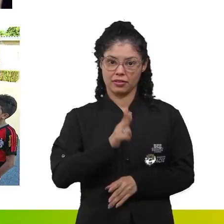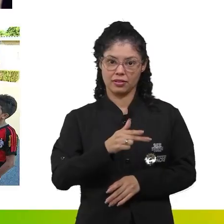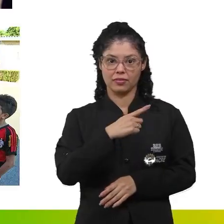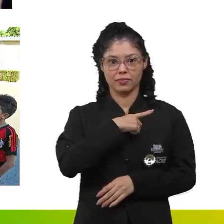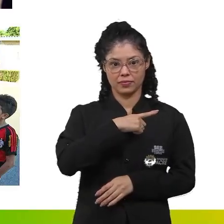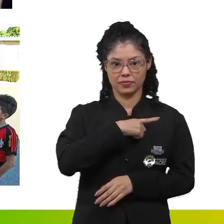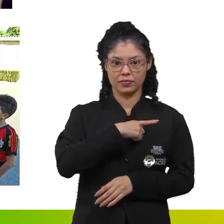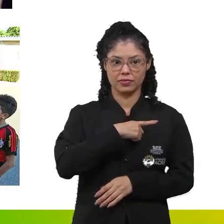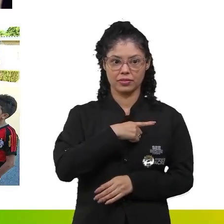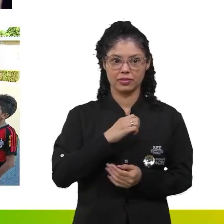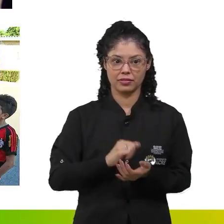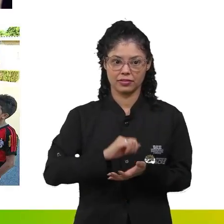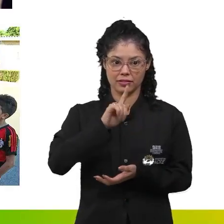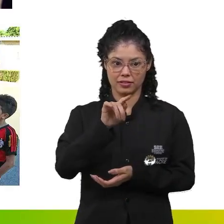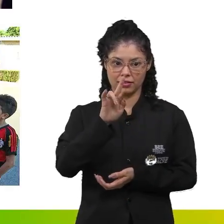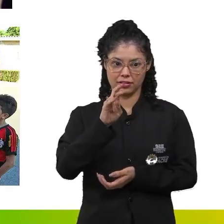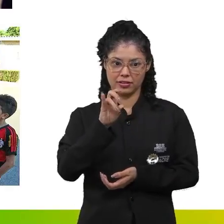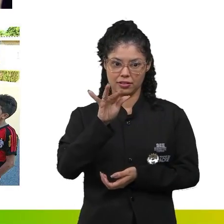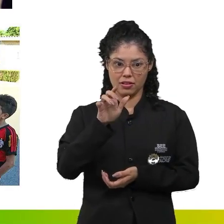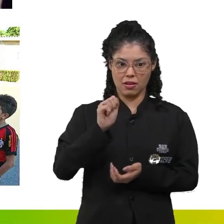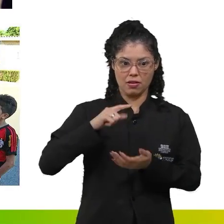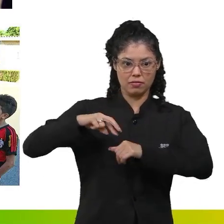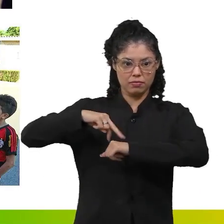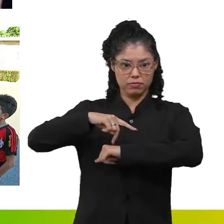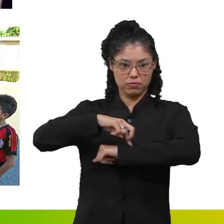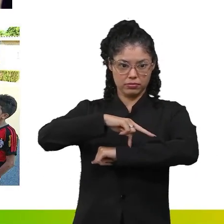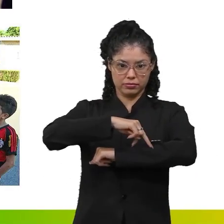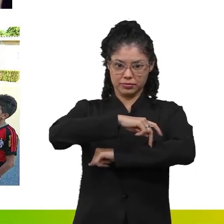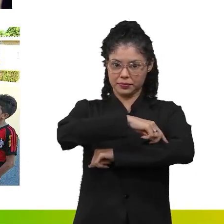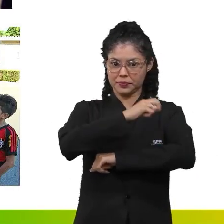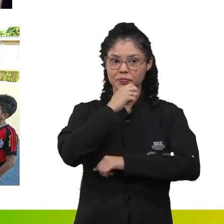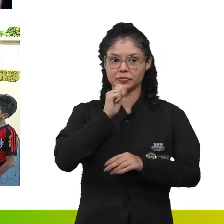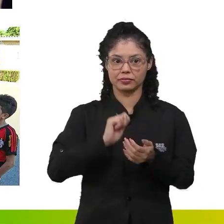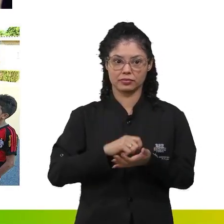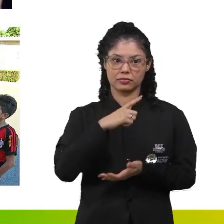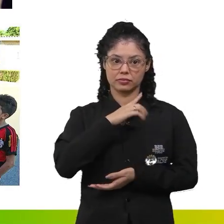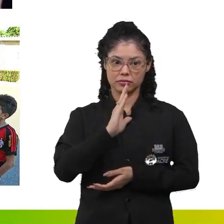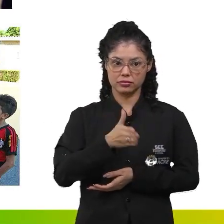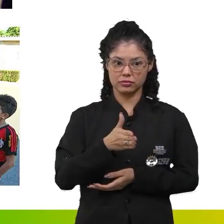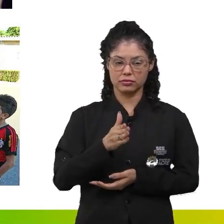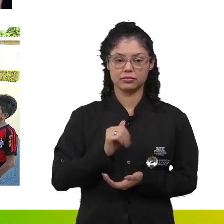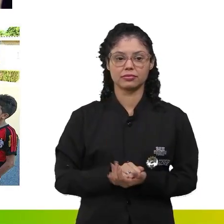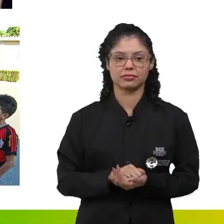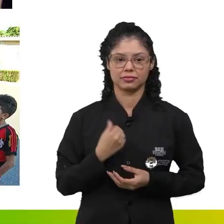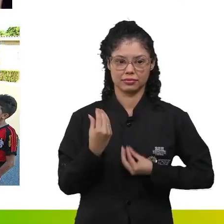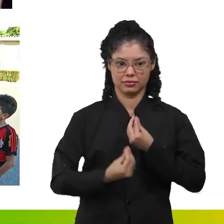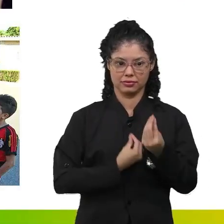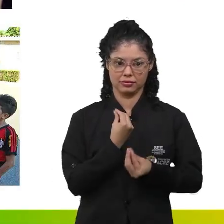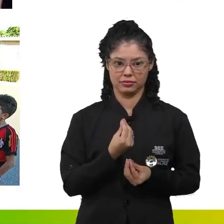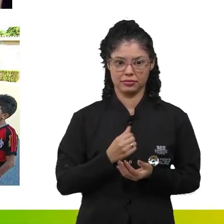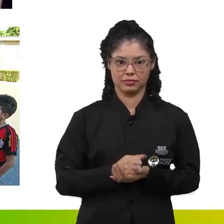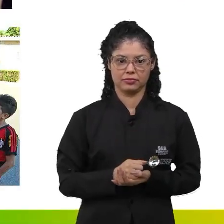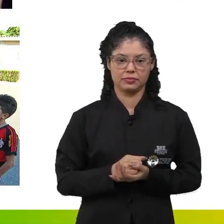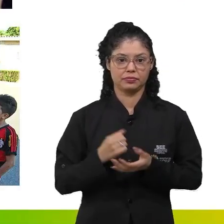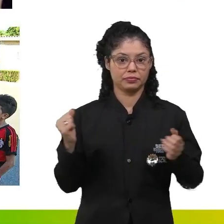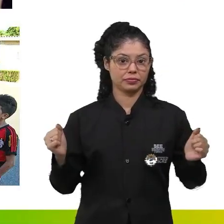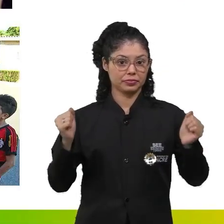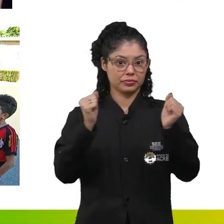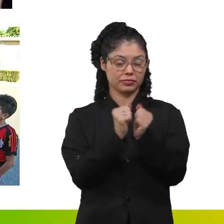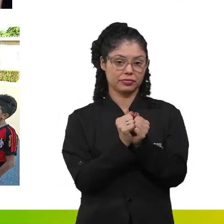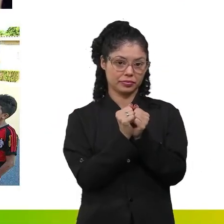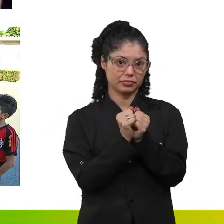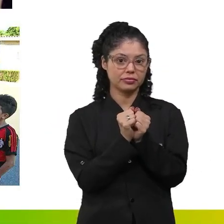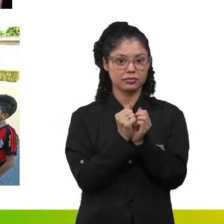tem Dona Gisele Bündchen andando na maior passarela que ela já teve, assim como a união e